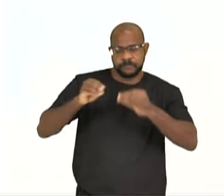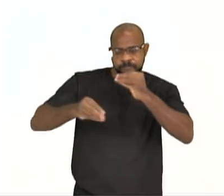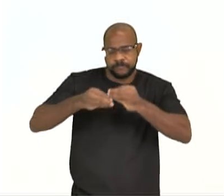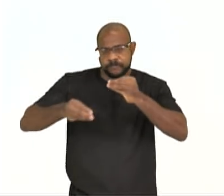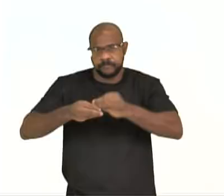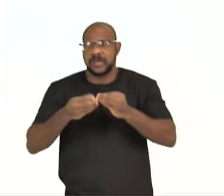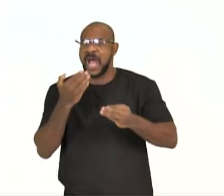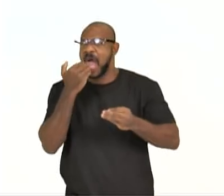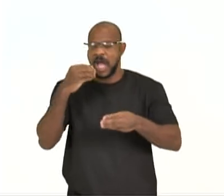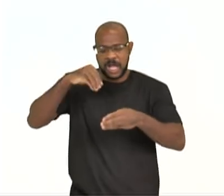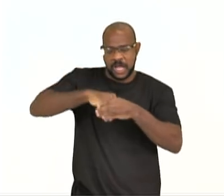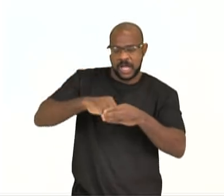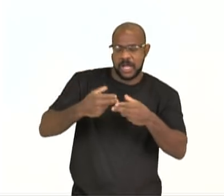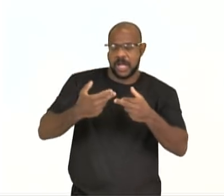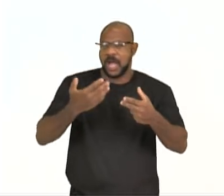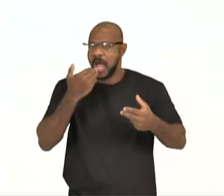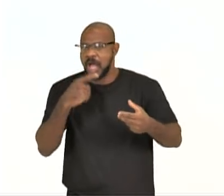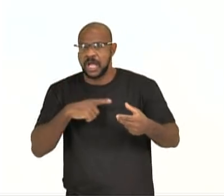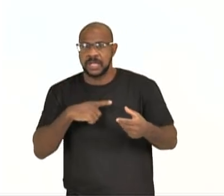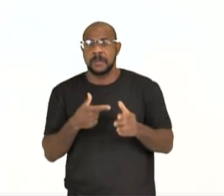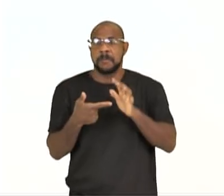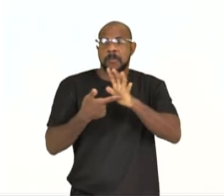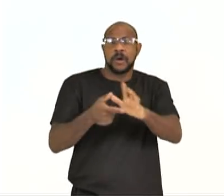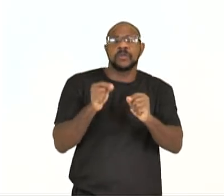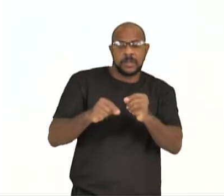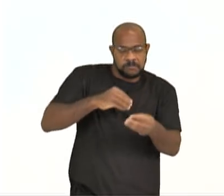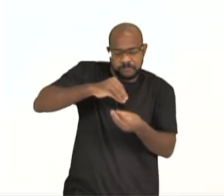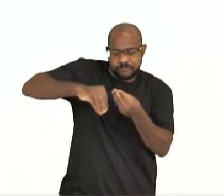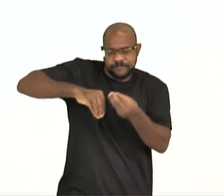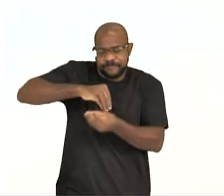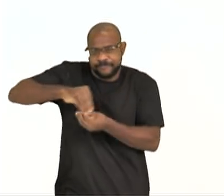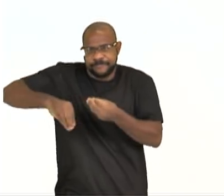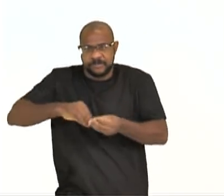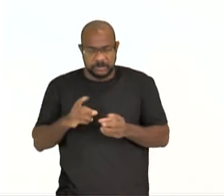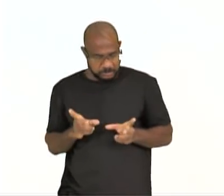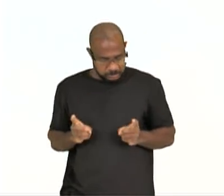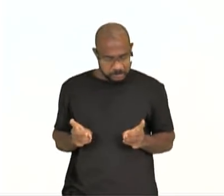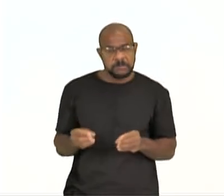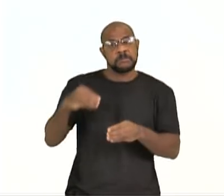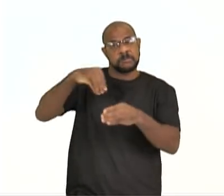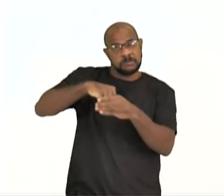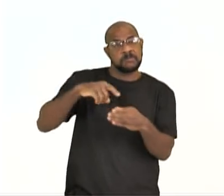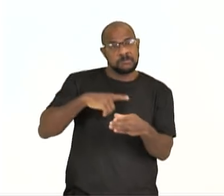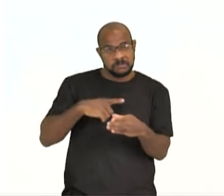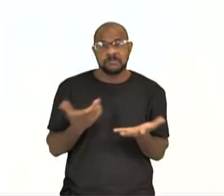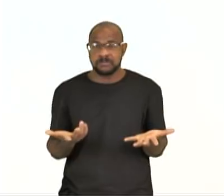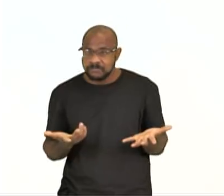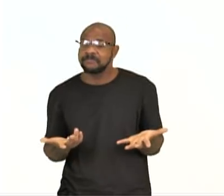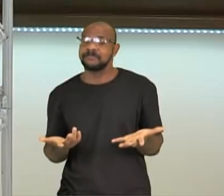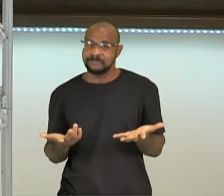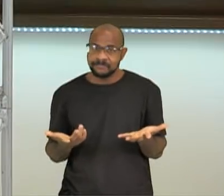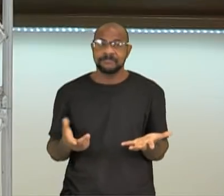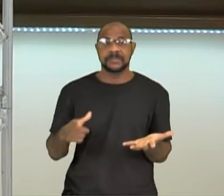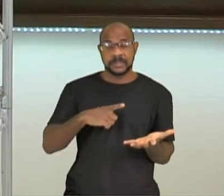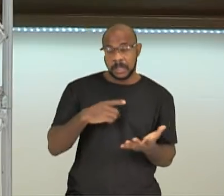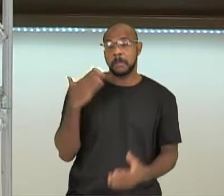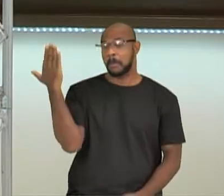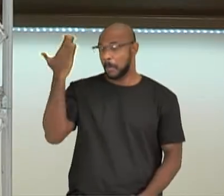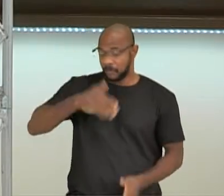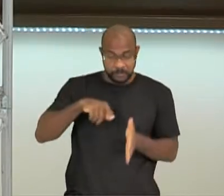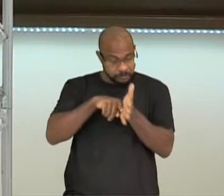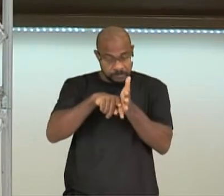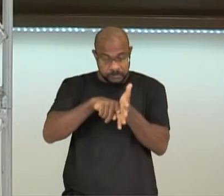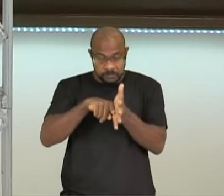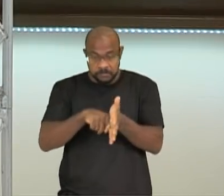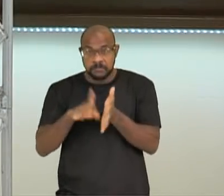gente consome, tá? Apresentam substâncias cancerígenas, substâncias que já têm comprovação científica